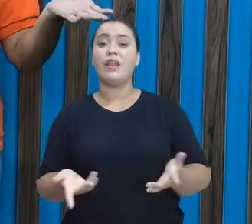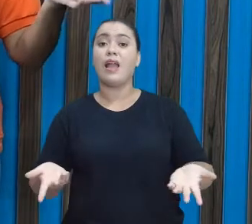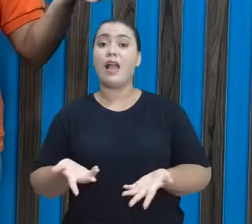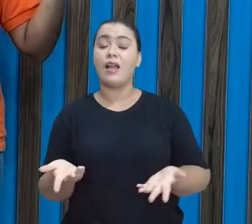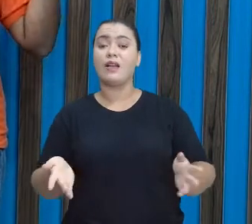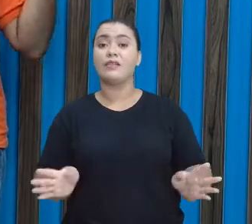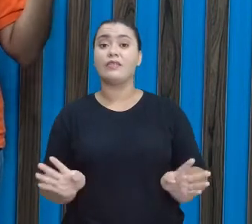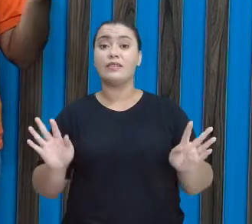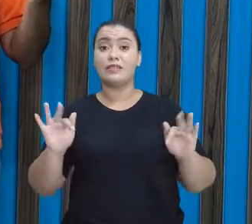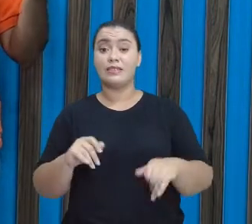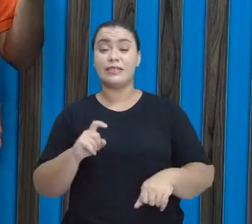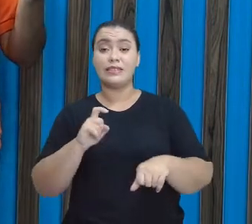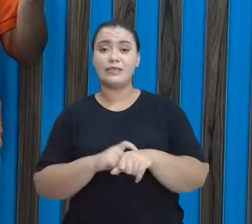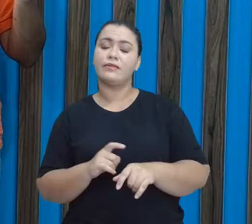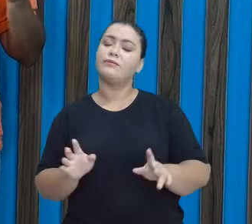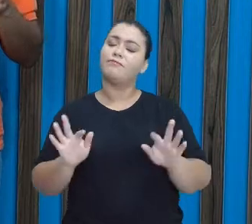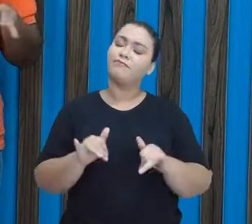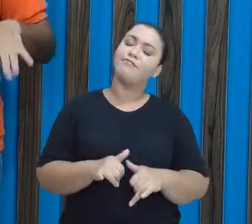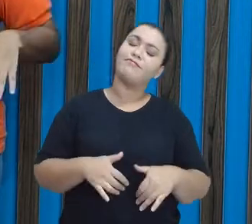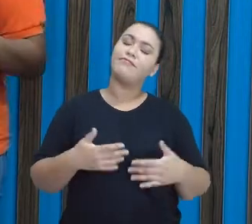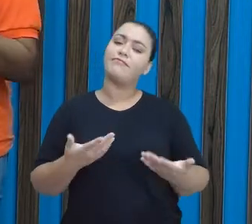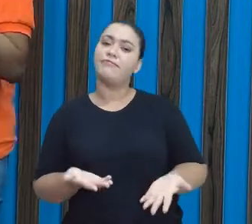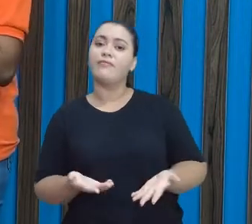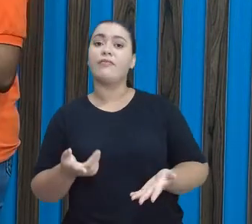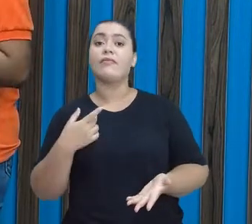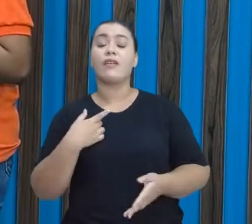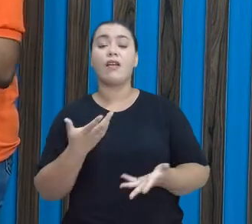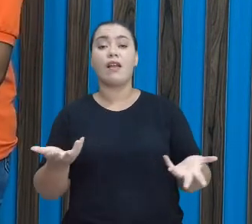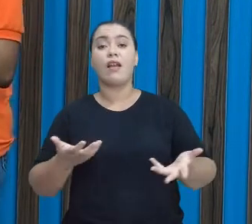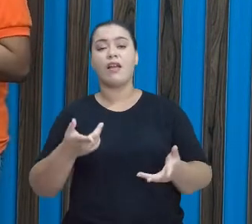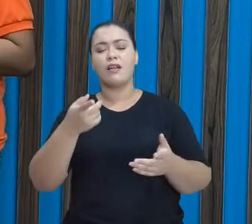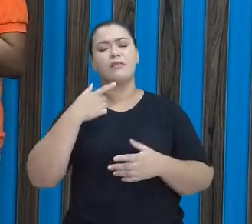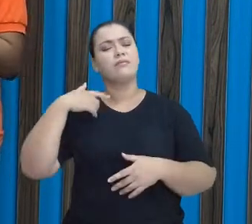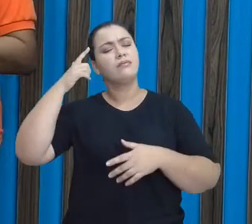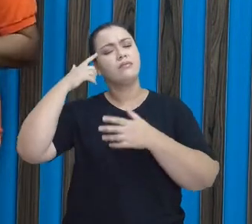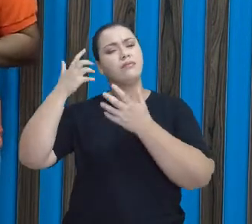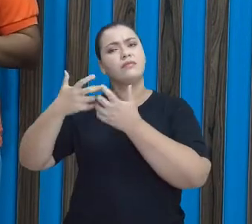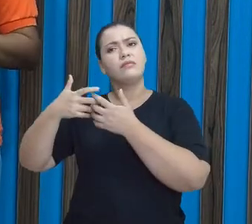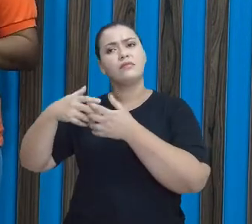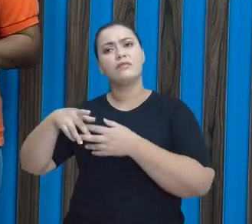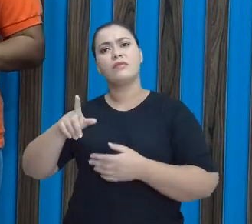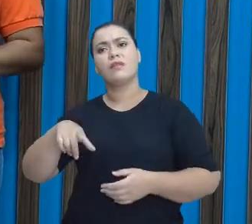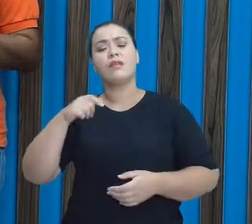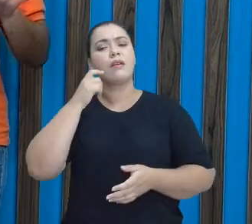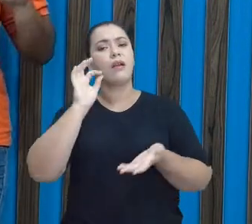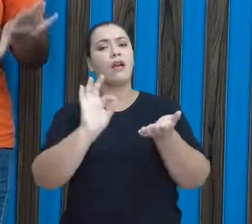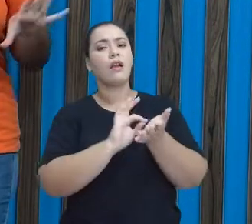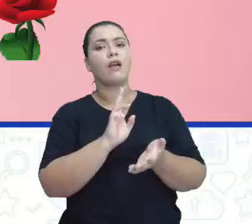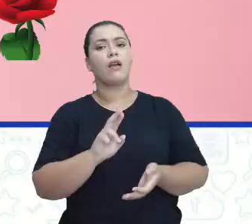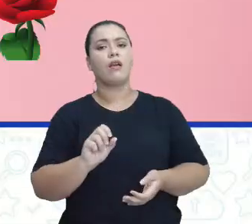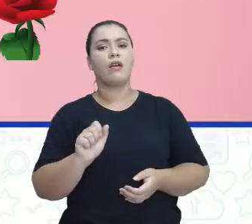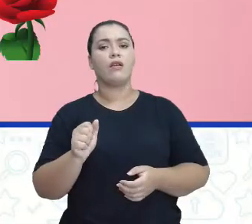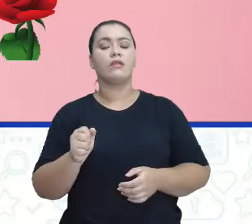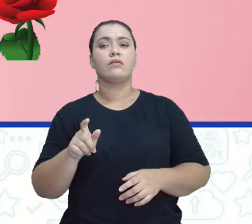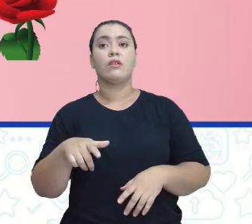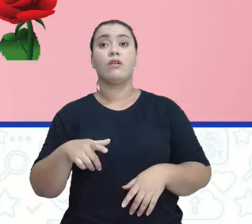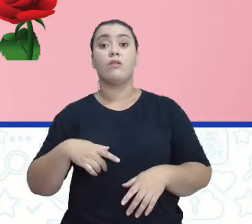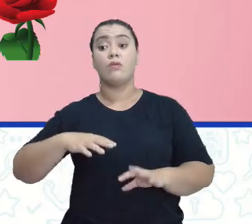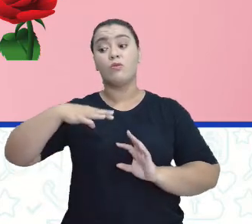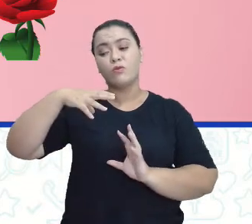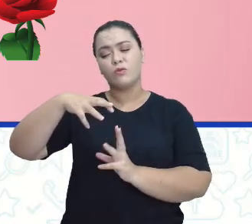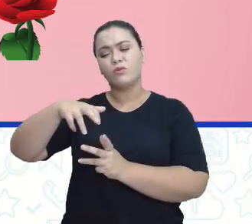encerrar, nosso tempo acabou, infelizmente. Eu queria deixar aqui essa reflexão de Rosa Luxemburgo. Por um mundo onde